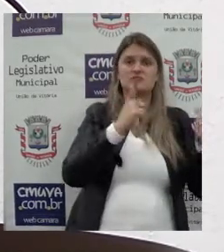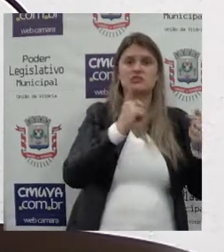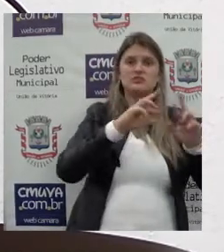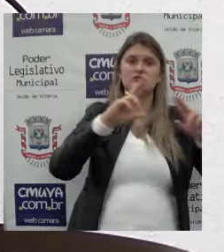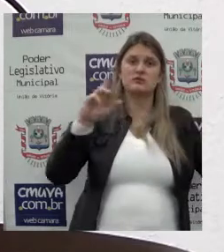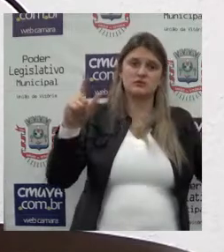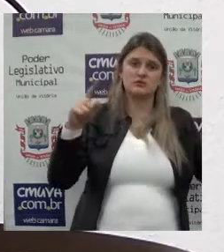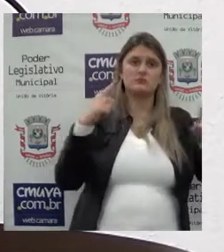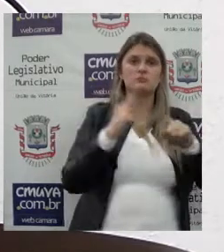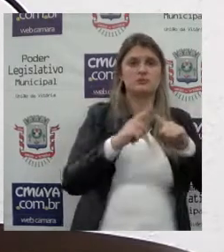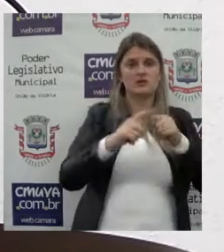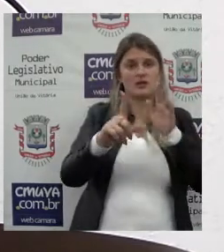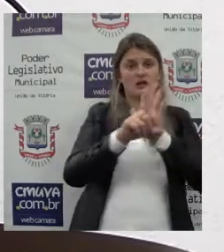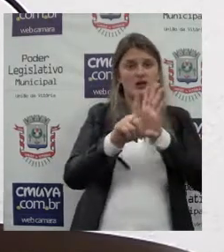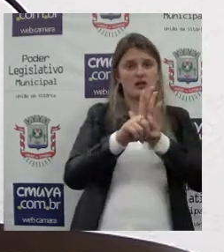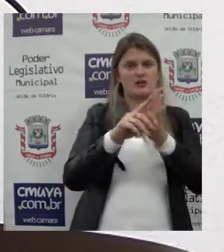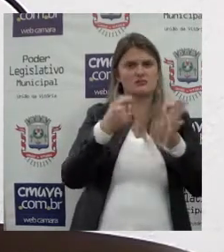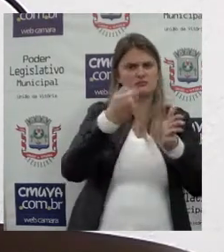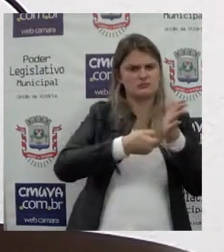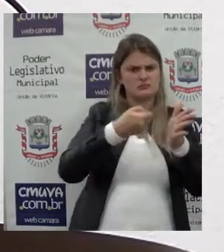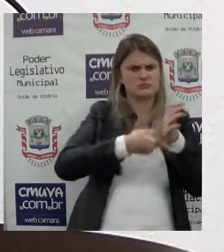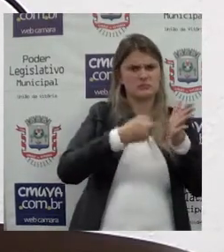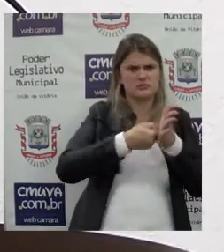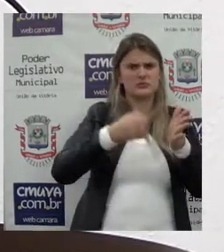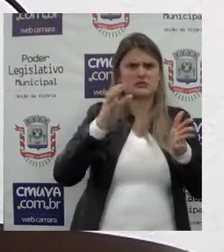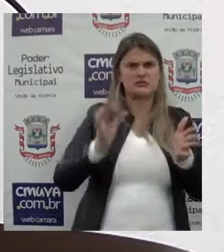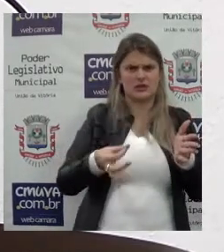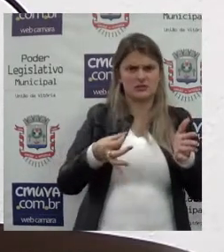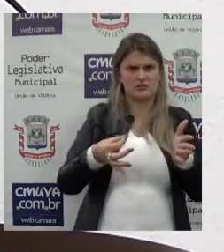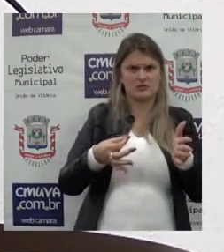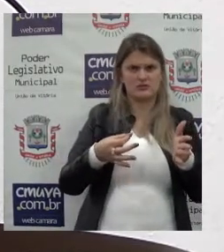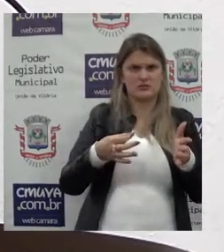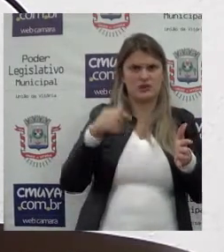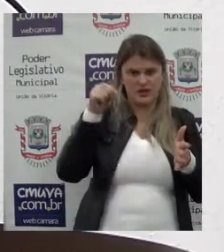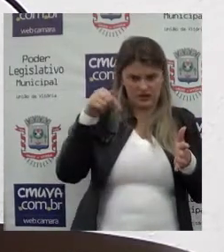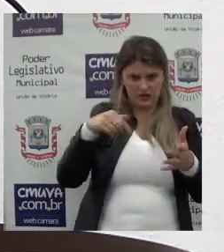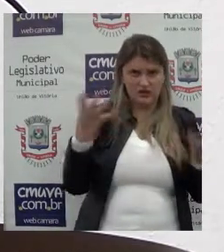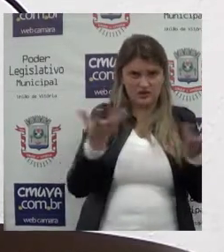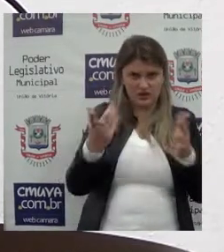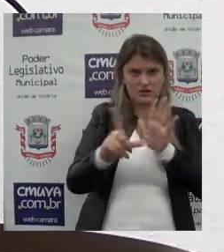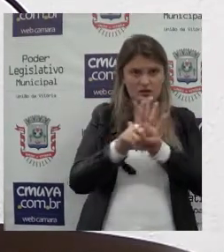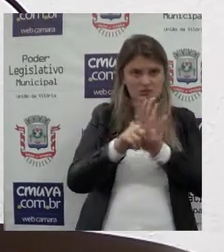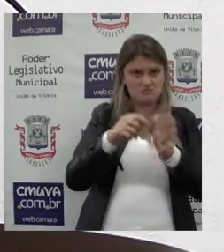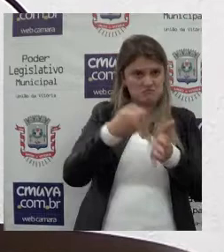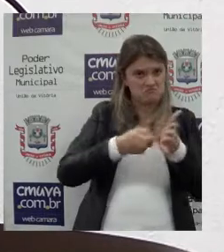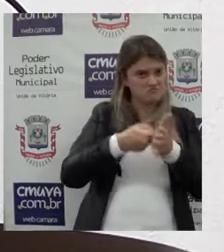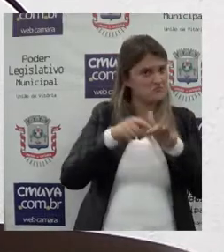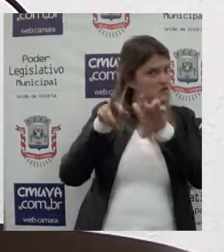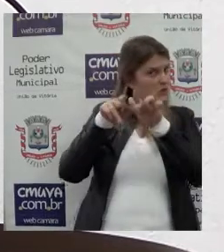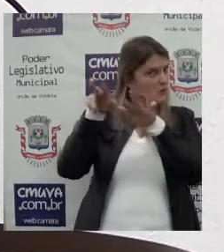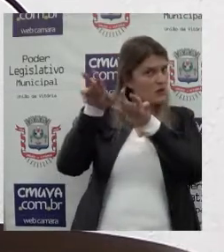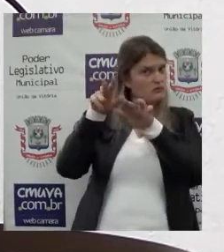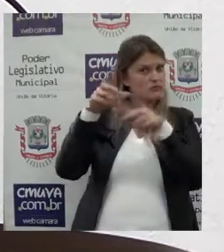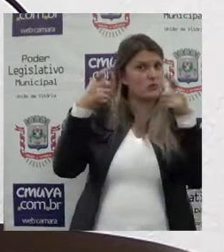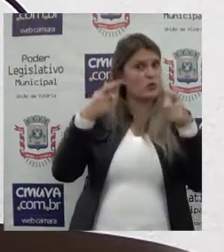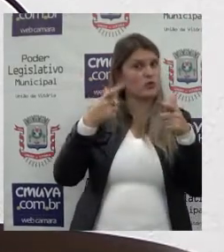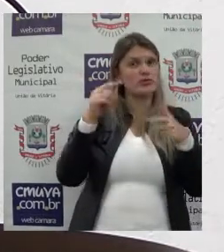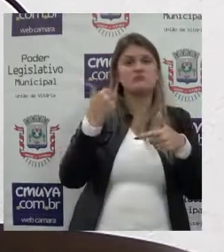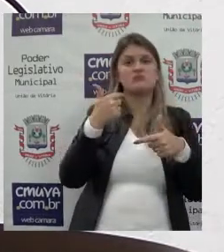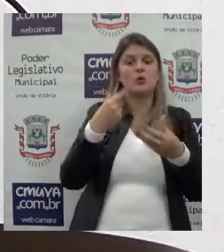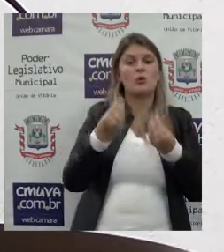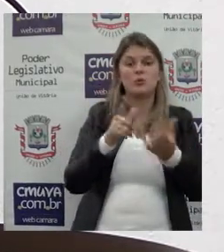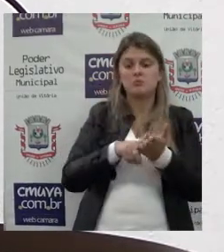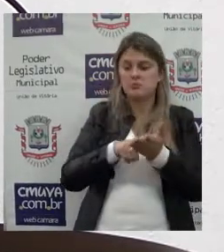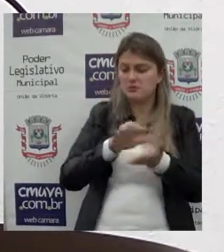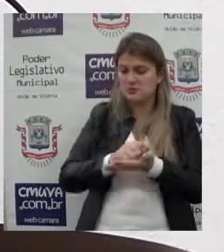Os países do primeiro mundo têm uma diferença muito grande, porque a legislação é muito dura. Agora eu pergunto, nós queremos essa legislação tão dura assim?